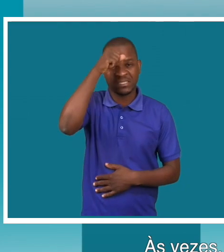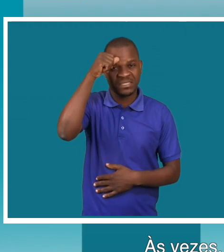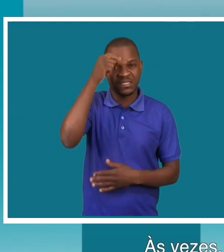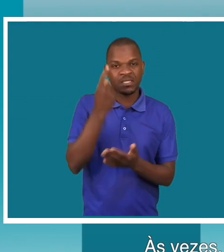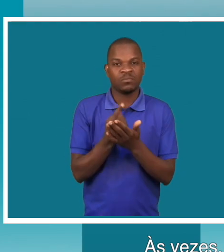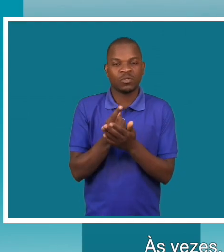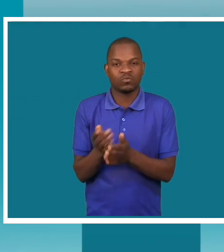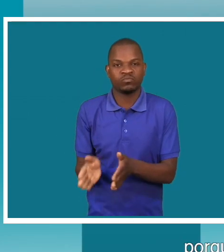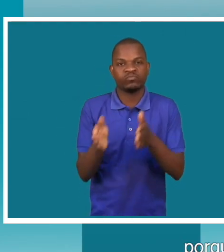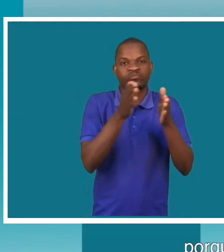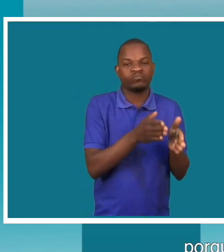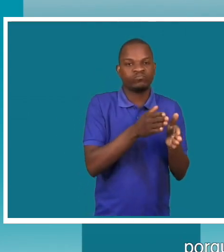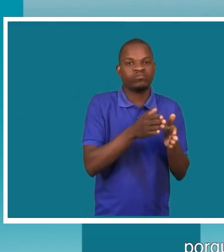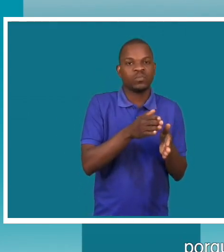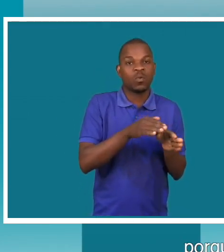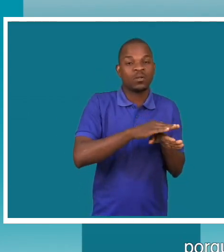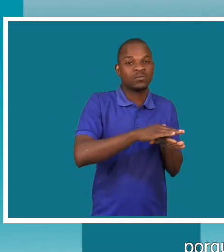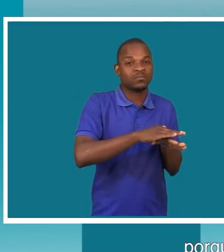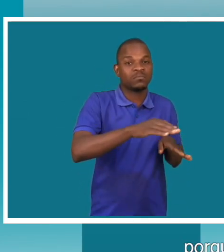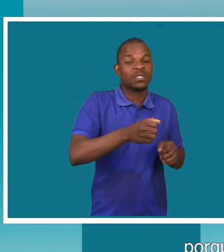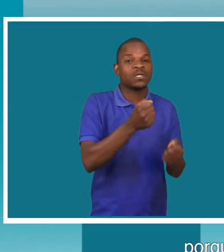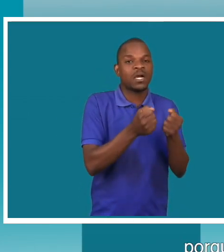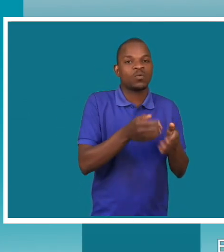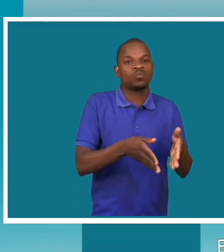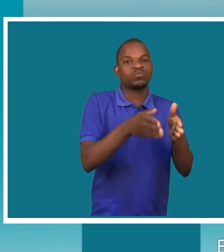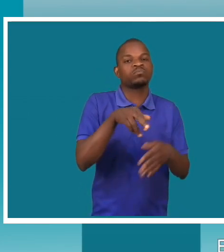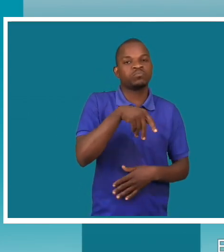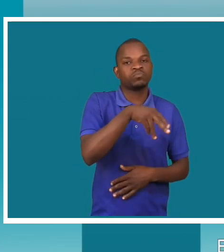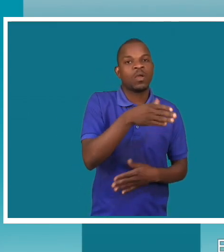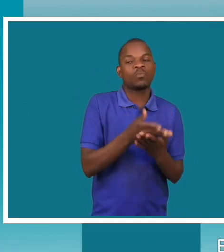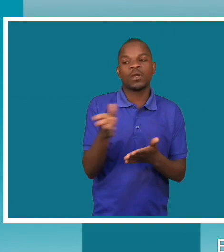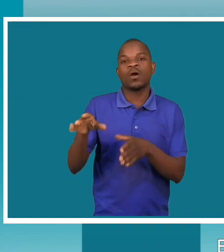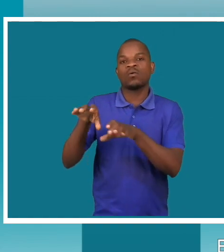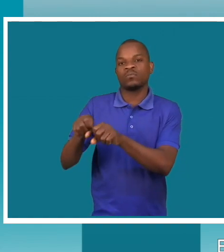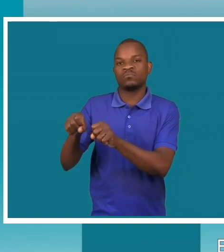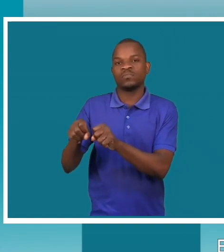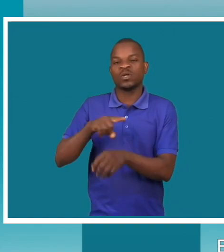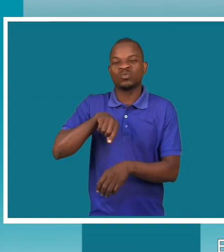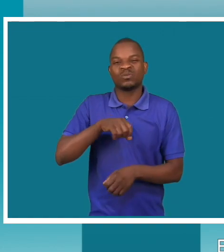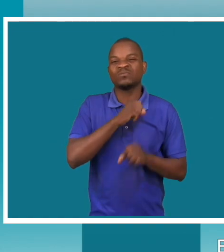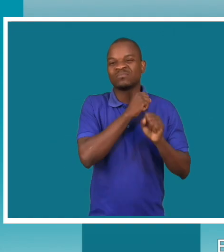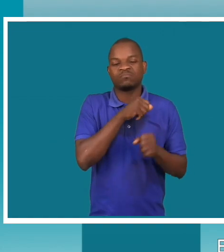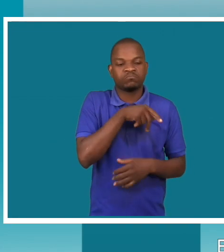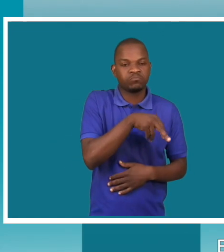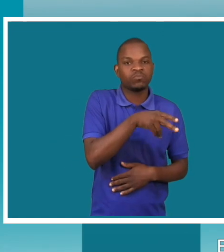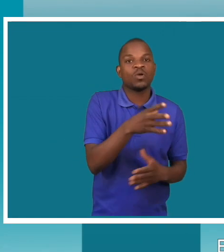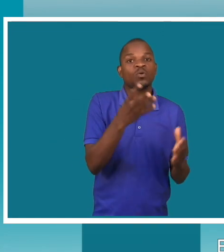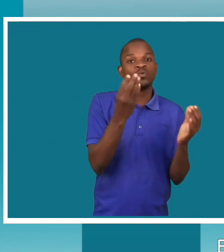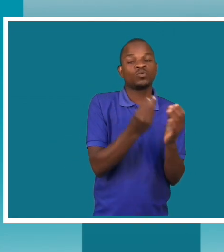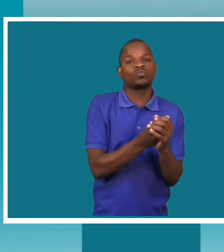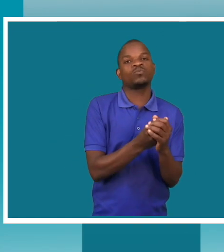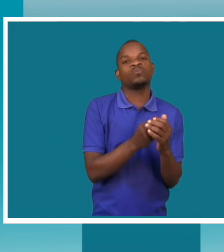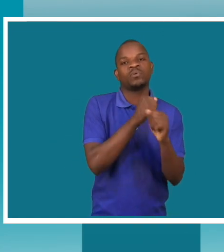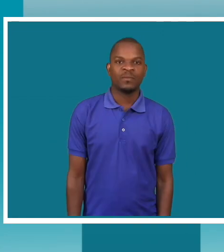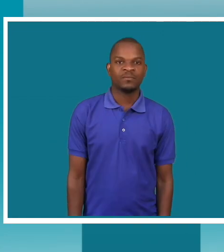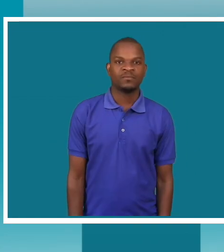junto com os carros, porque os próprios carros estão estacionados nos passeios. Então, nós somos obrigados a entrar na estrada, a caminhar na estrada com